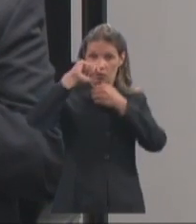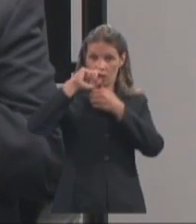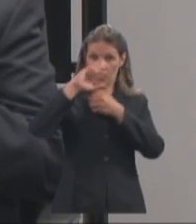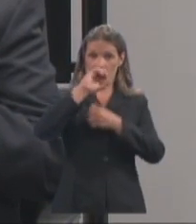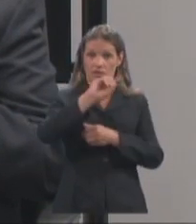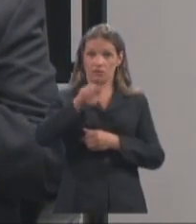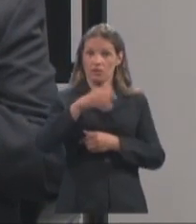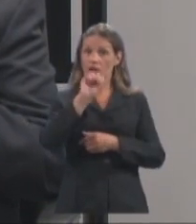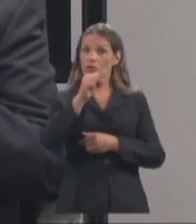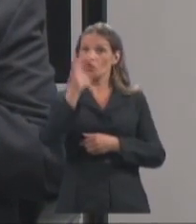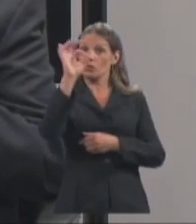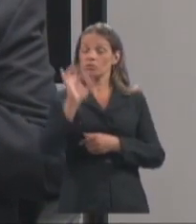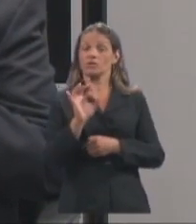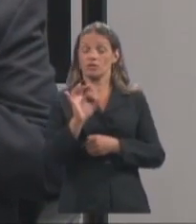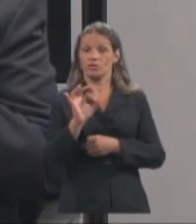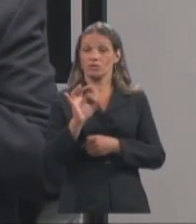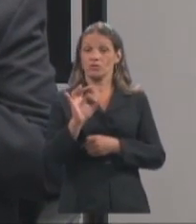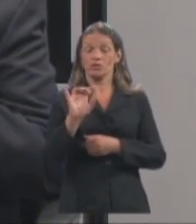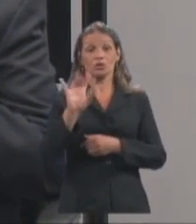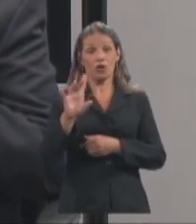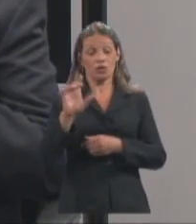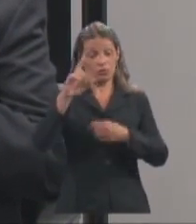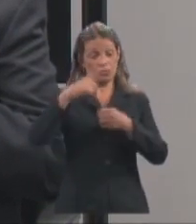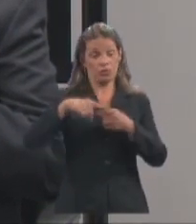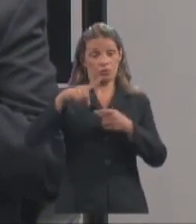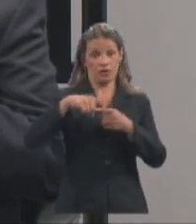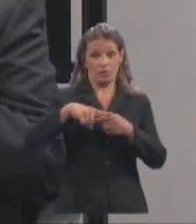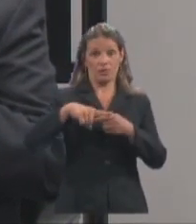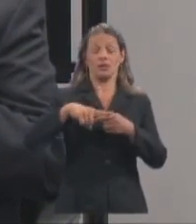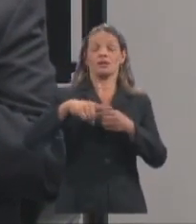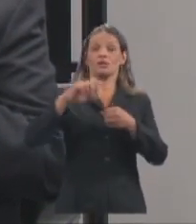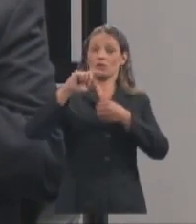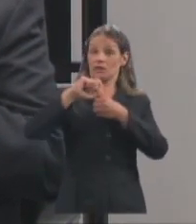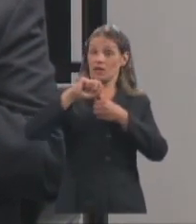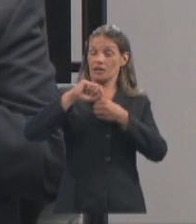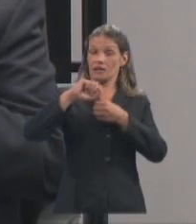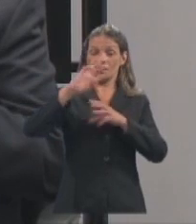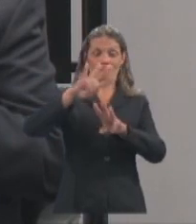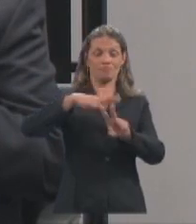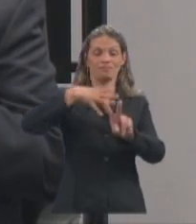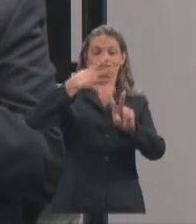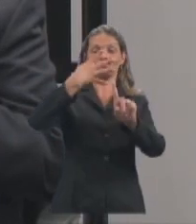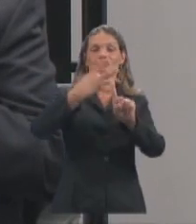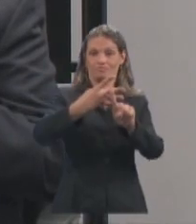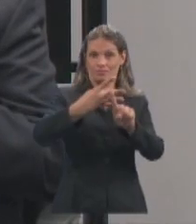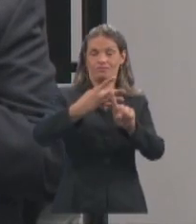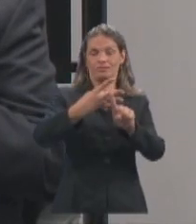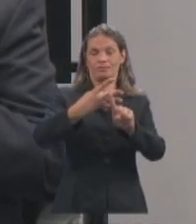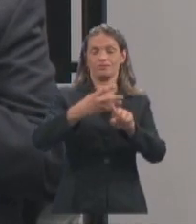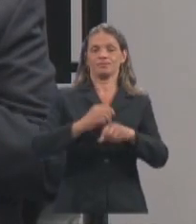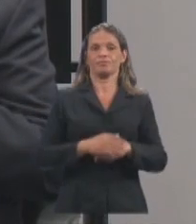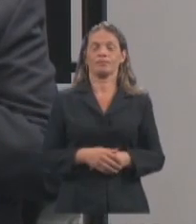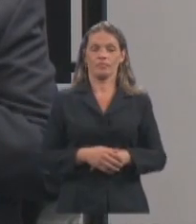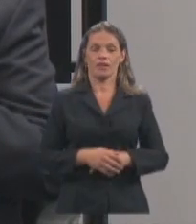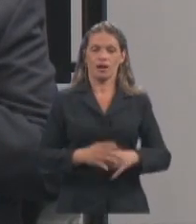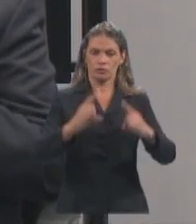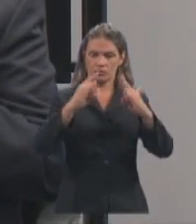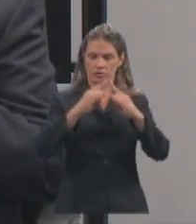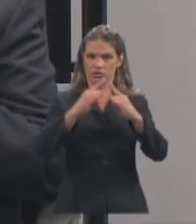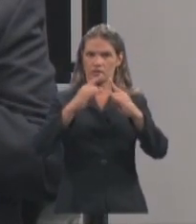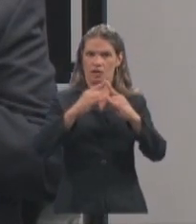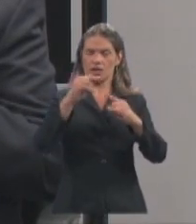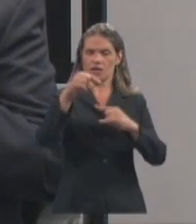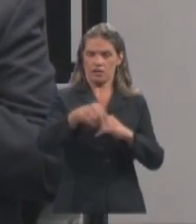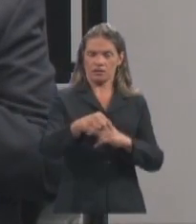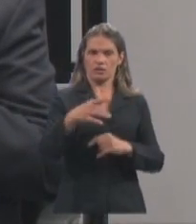só que o problema do craque que quadruplicou agora realmente faltam leitos na unidade de dependência química e